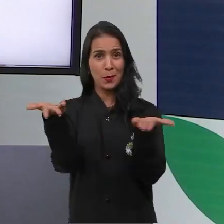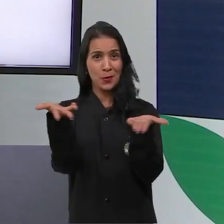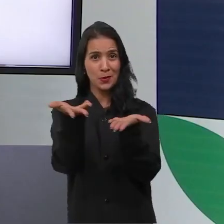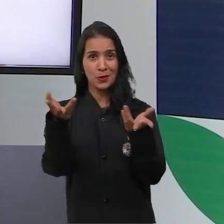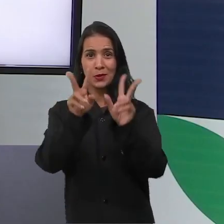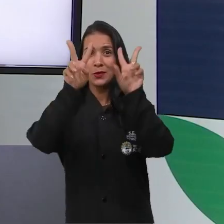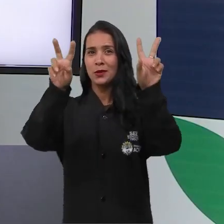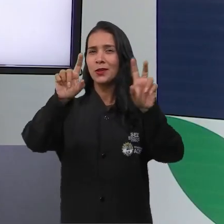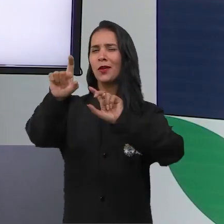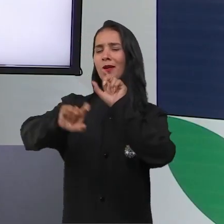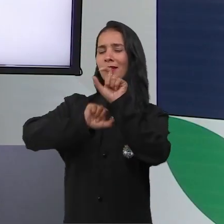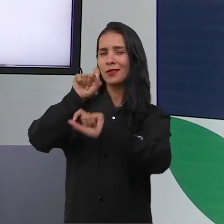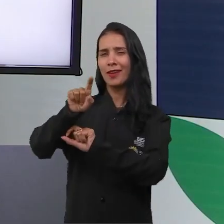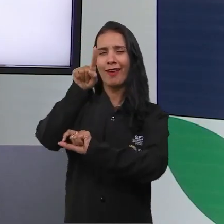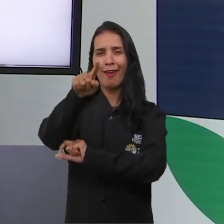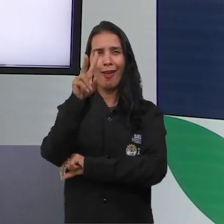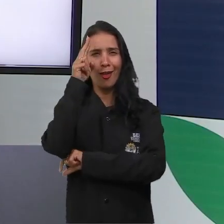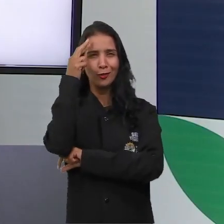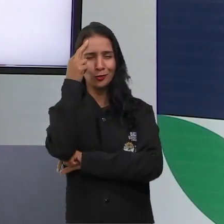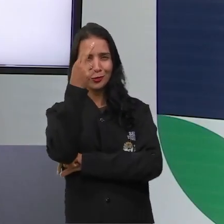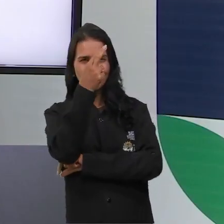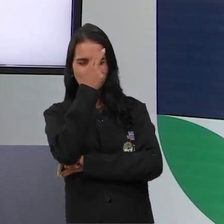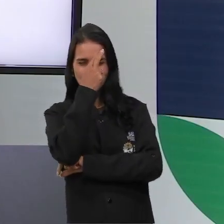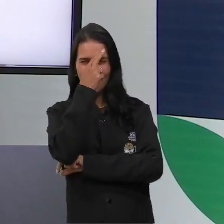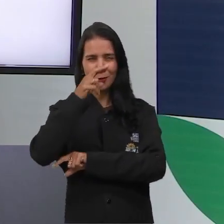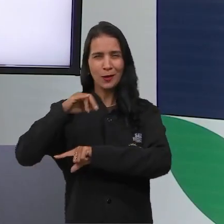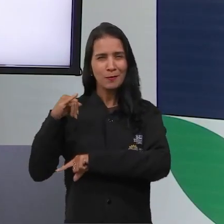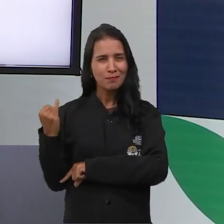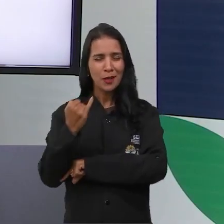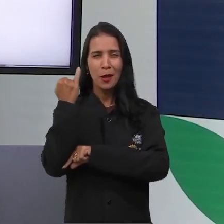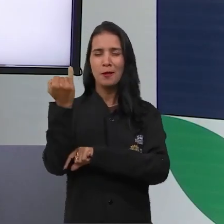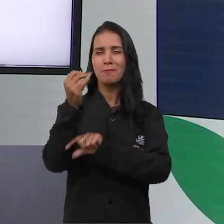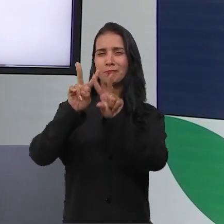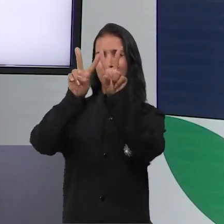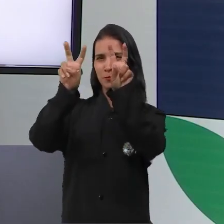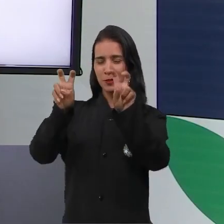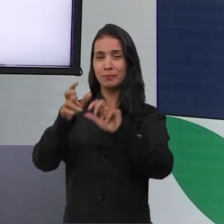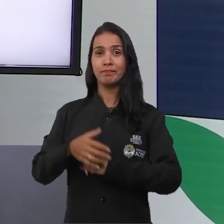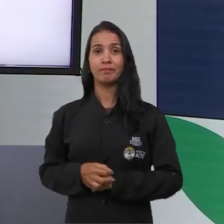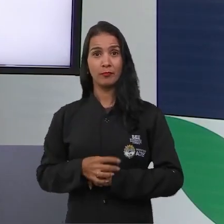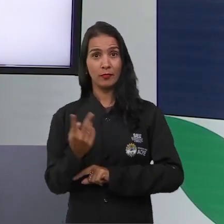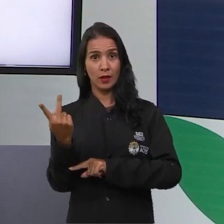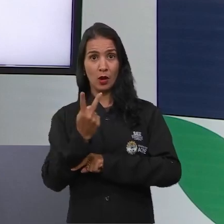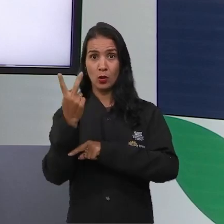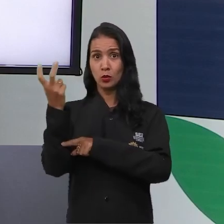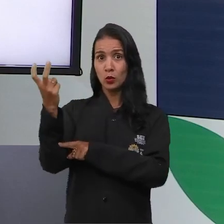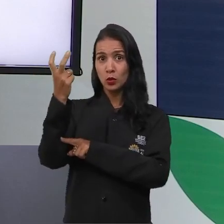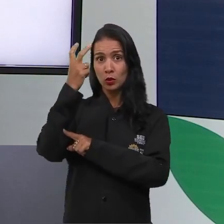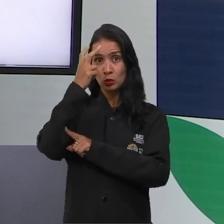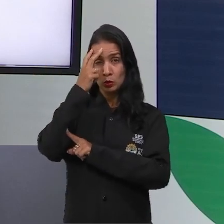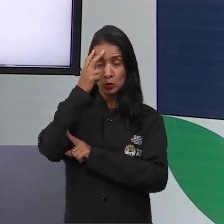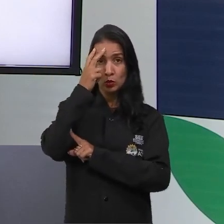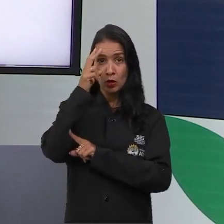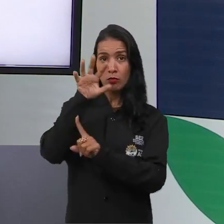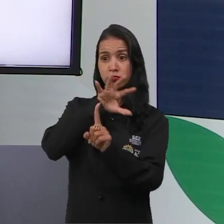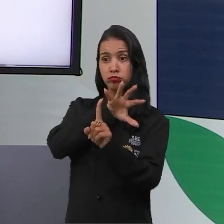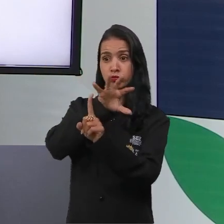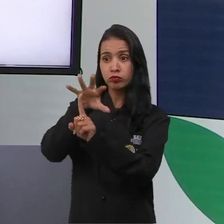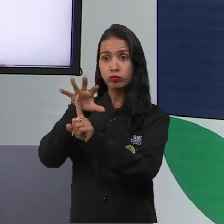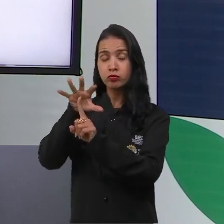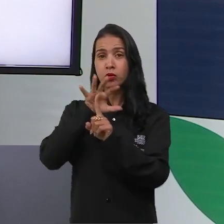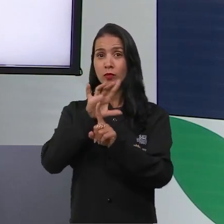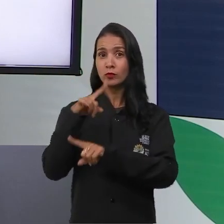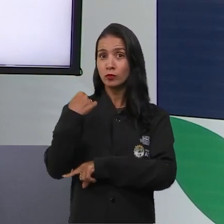hoje uma aula de História de um tema muito interessante. De duas culturas que moldaram